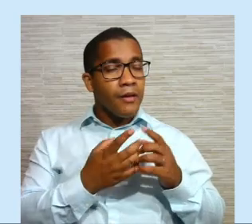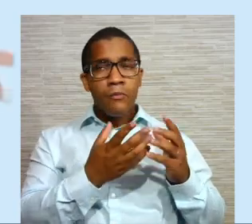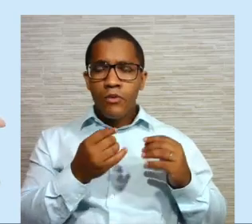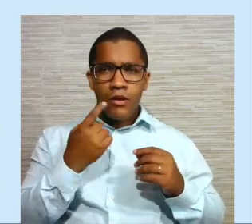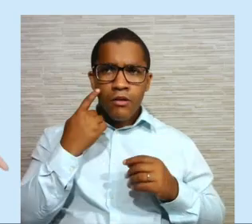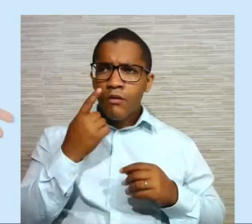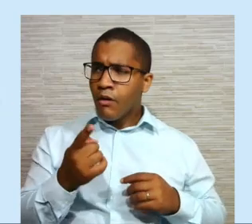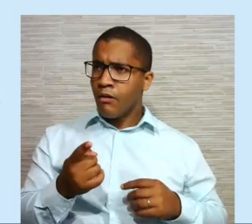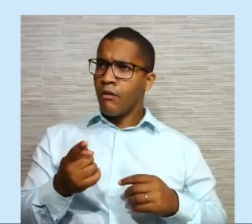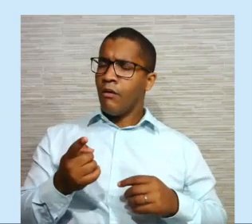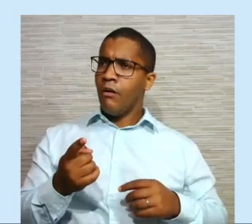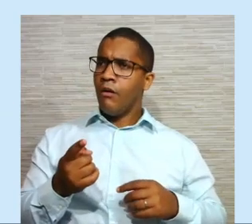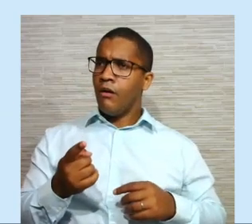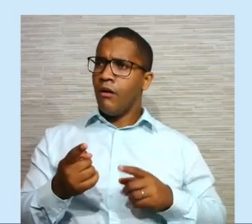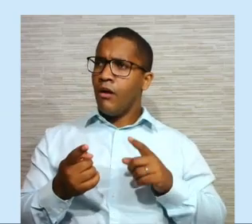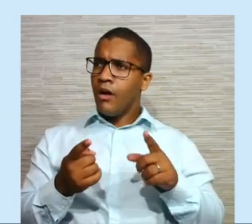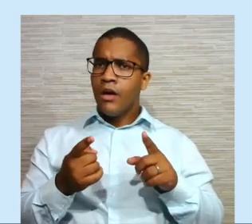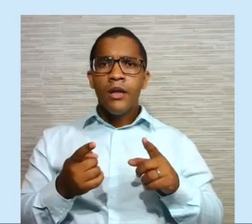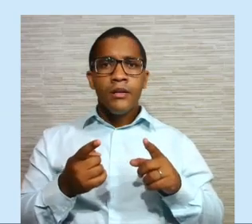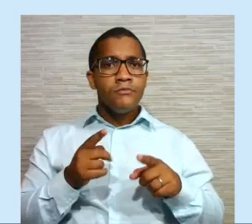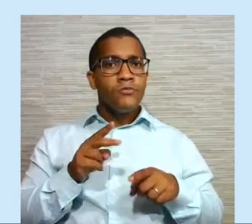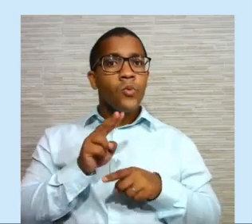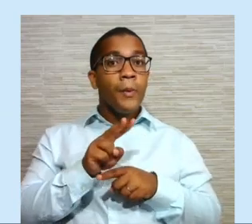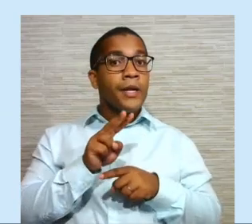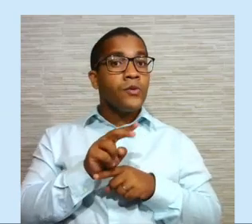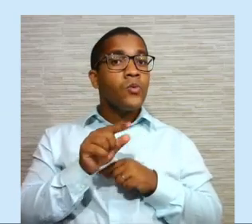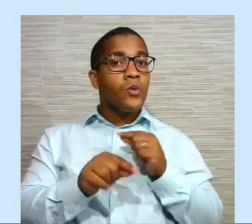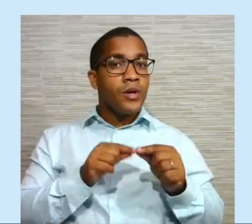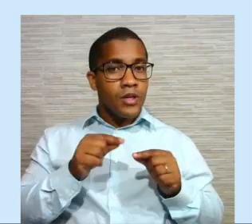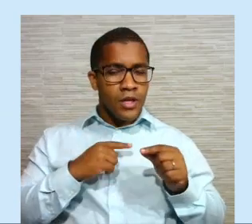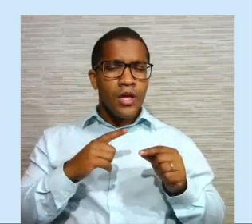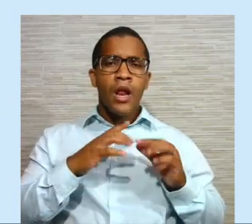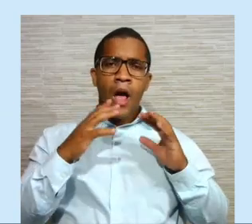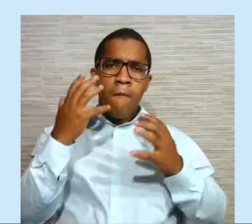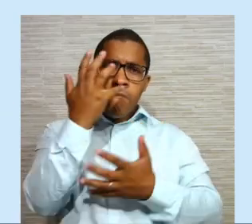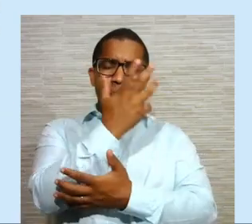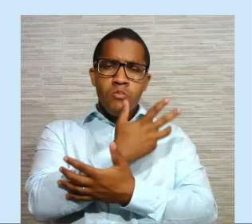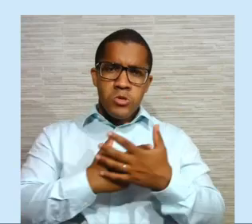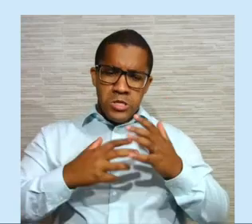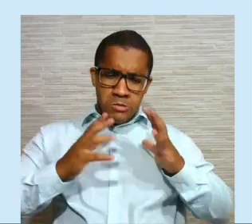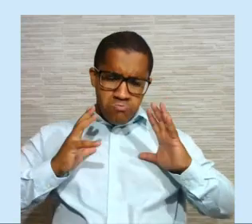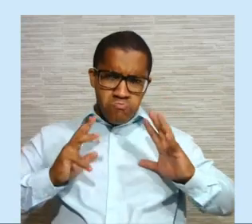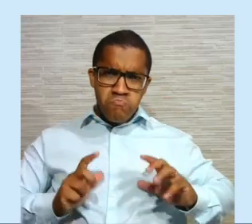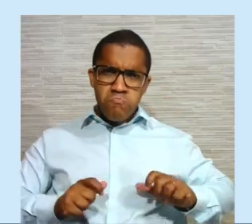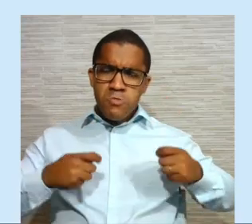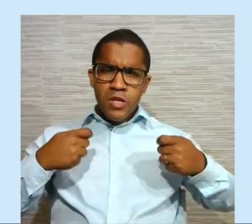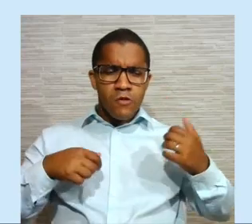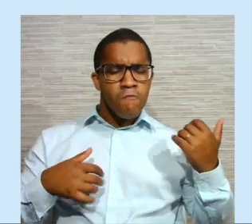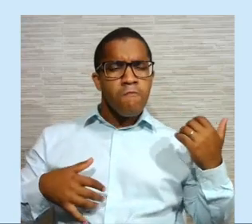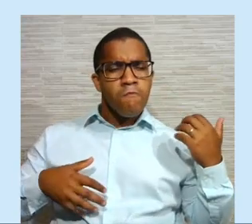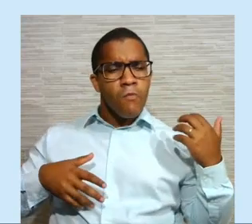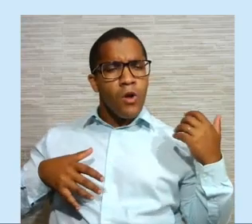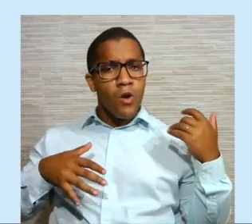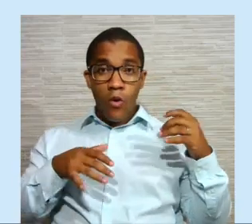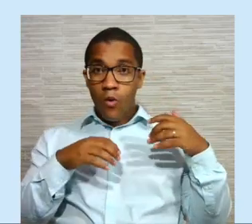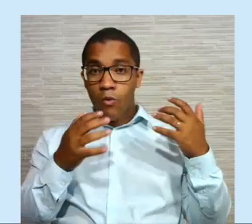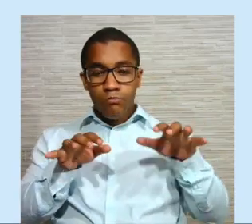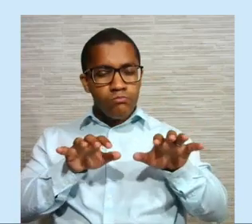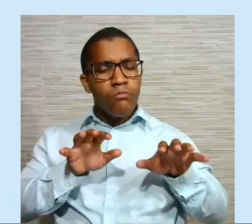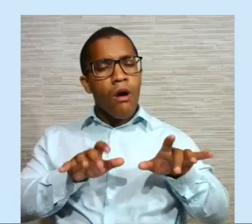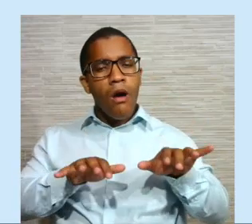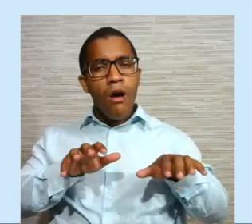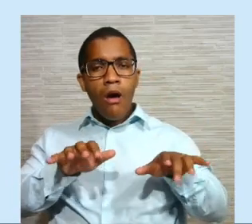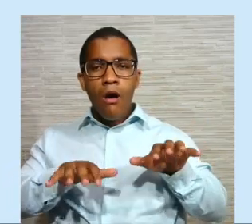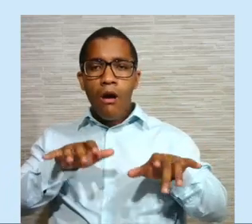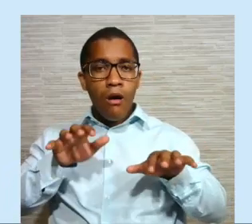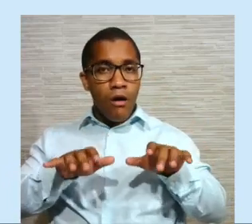artistas, né, da música brasileira, eles defendiam o purismo da música ser tocada com violão ou com piano,